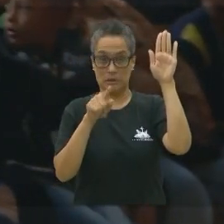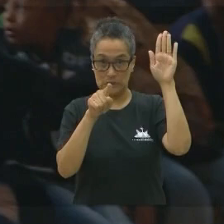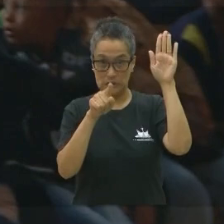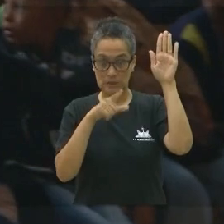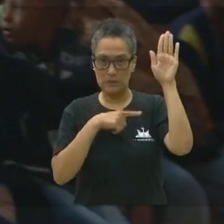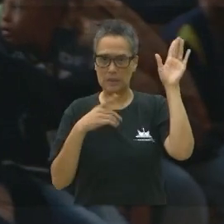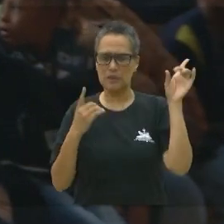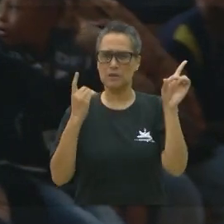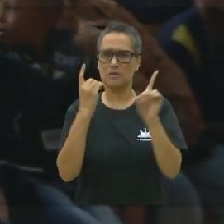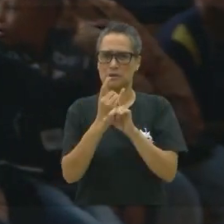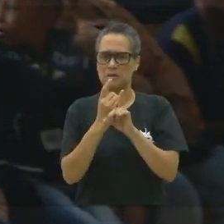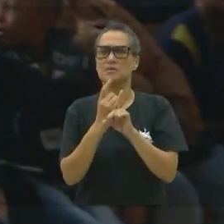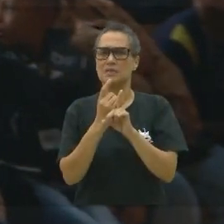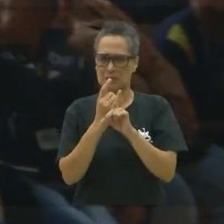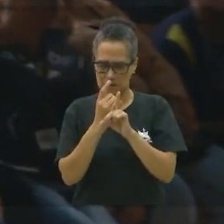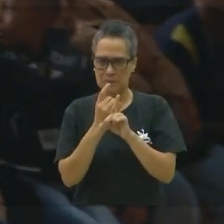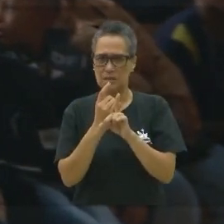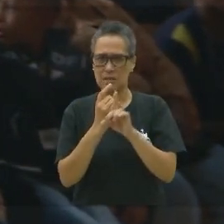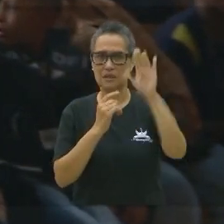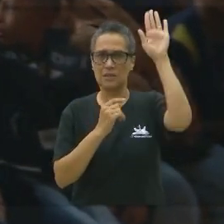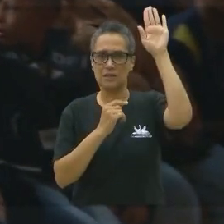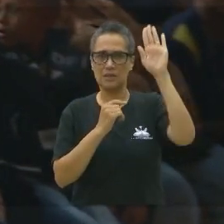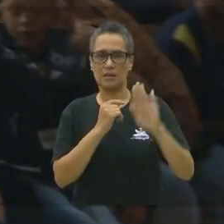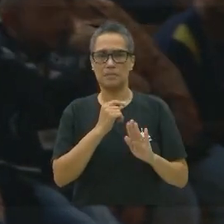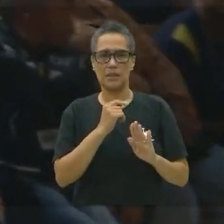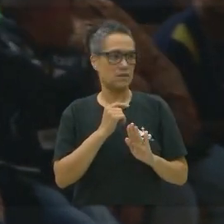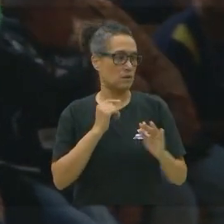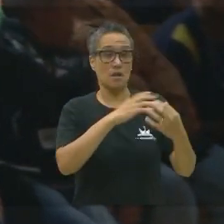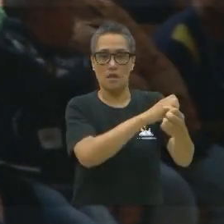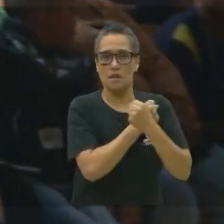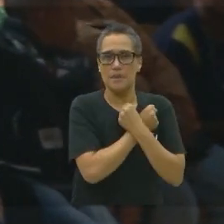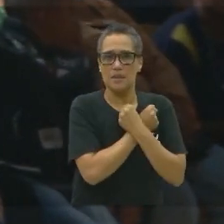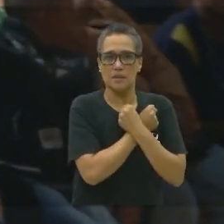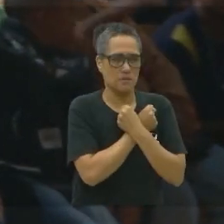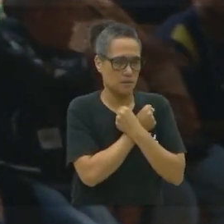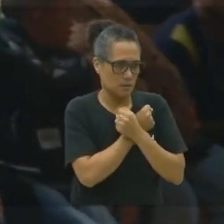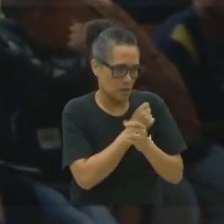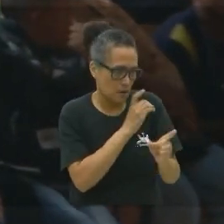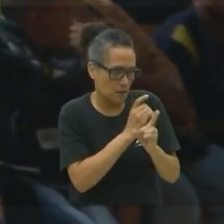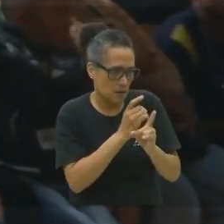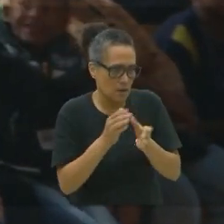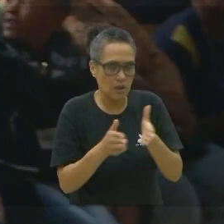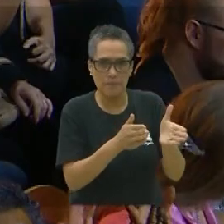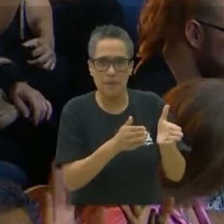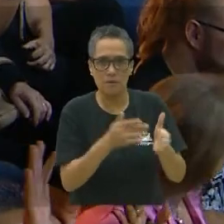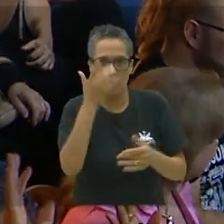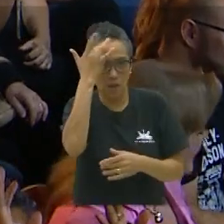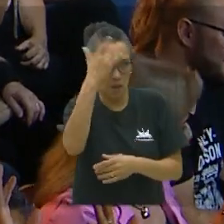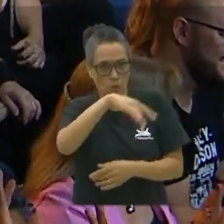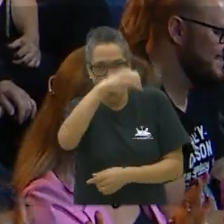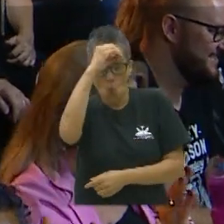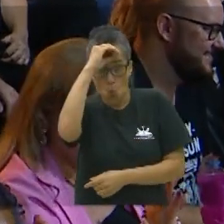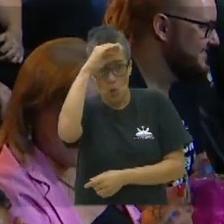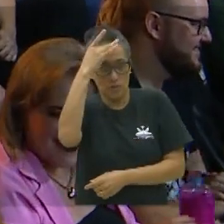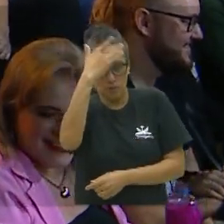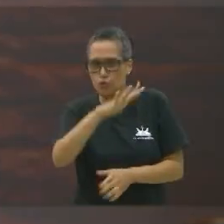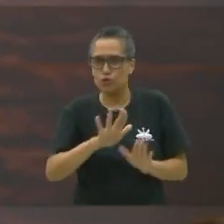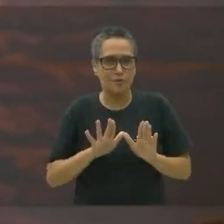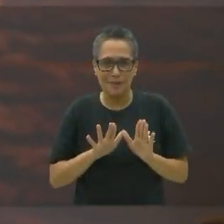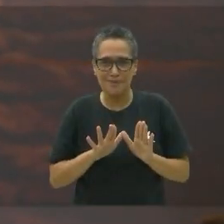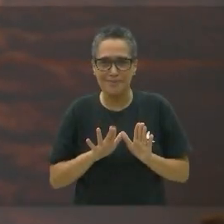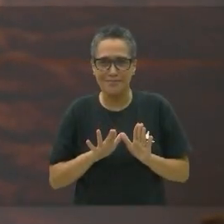braço abaixado, agarra nessa pessoa, porque ela descobriu um caminho que a gente não sabe ainda, só ela. Pode abaixar.